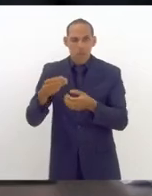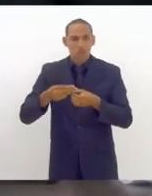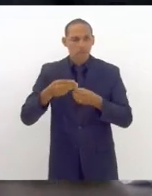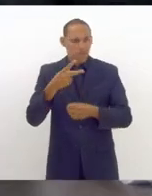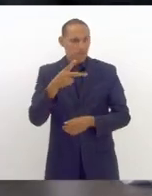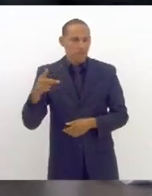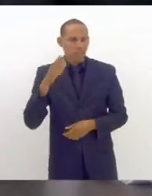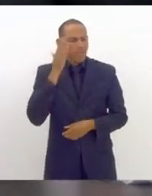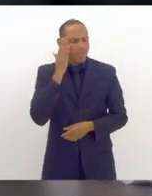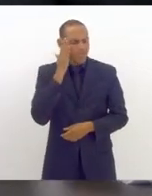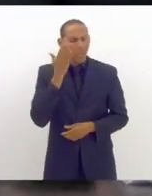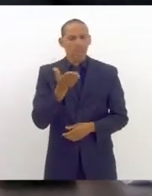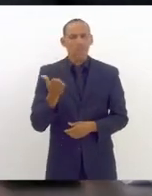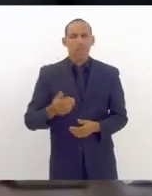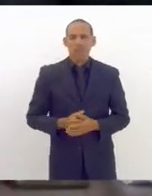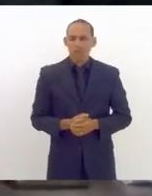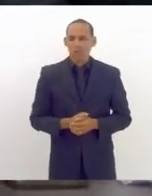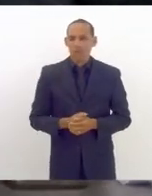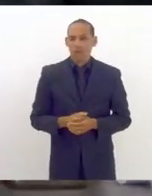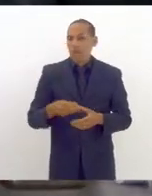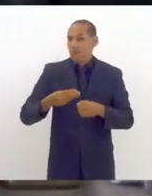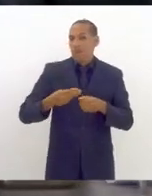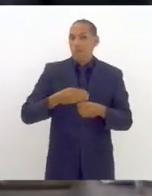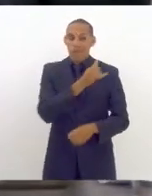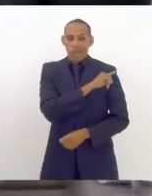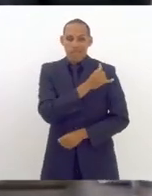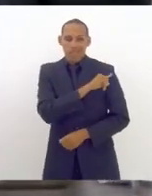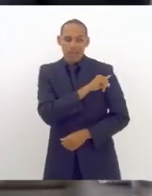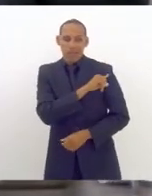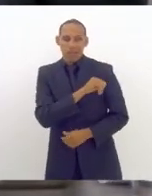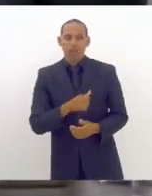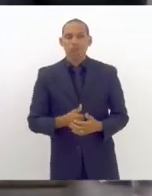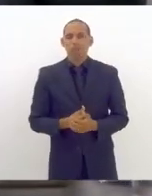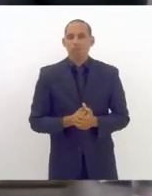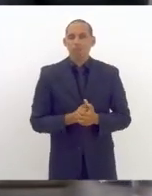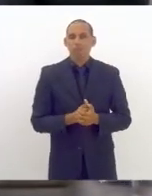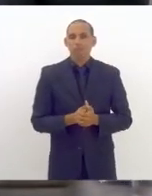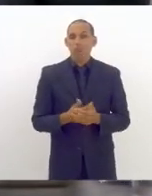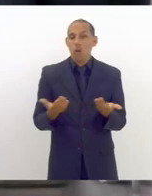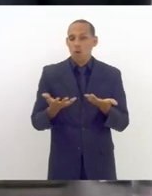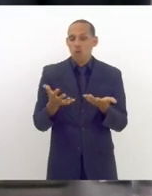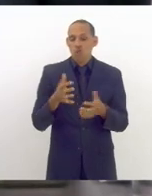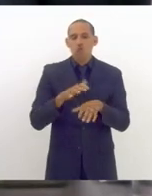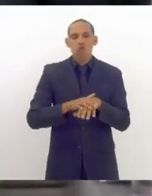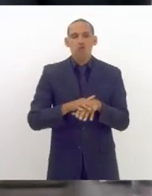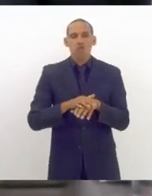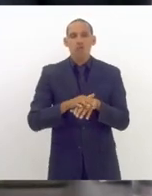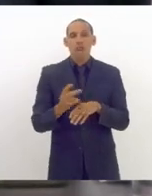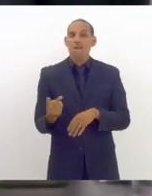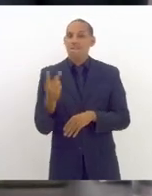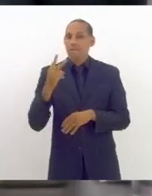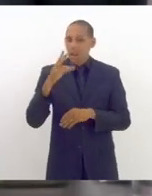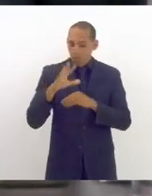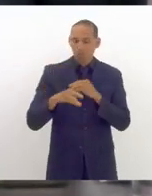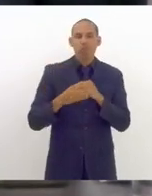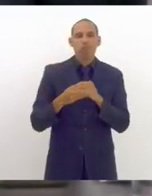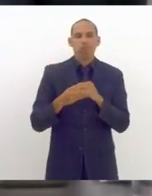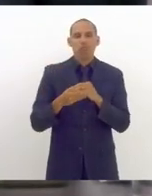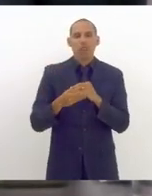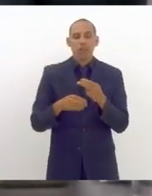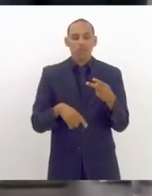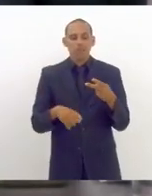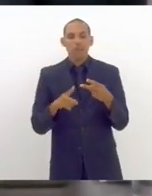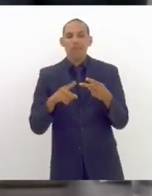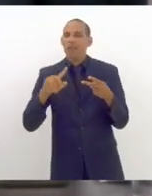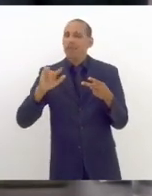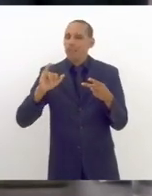municípios sabe o município do Rio está incluído no valor adicionado está incluído